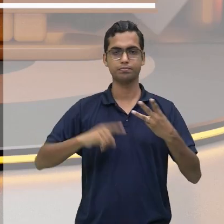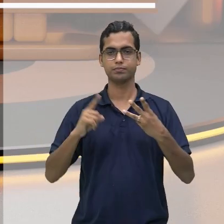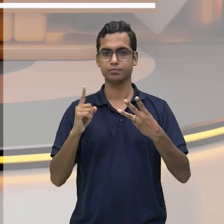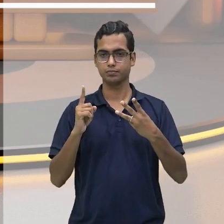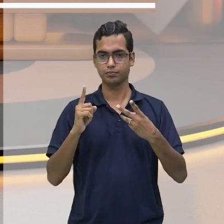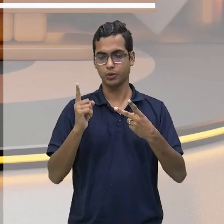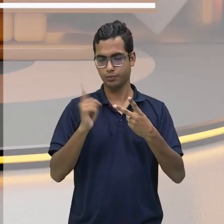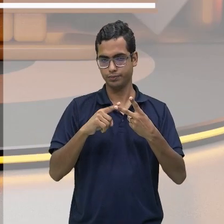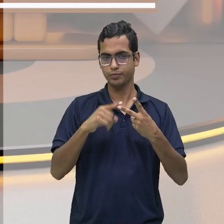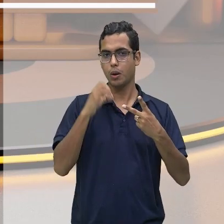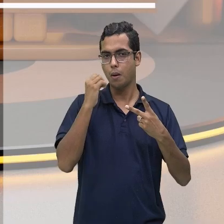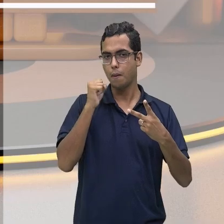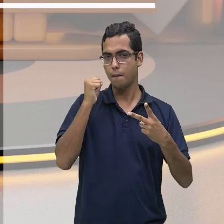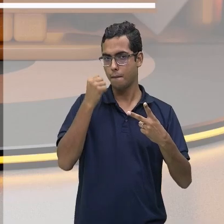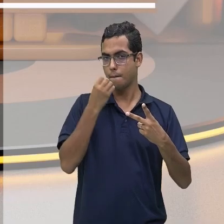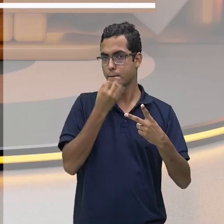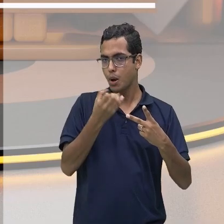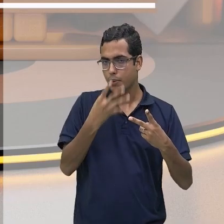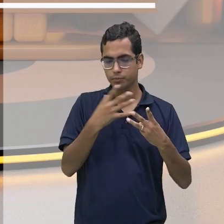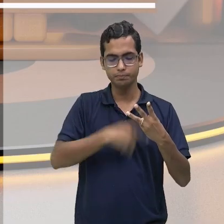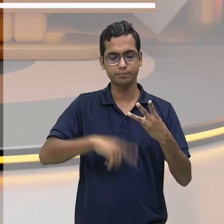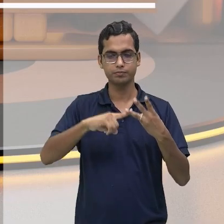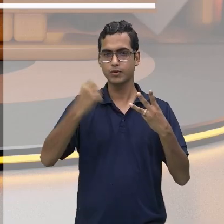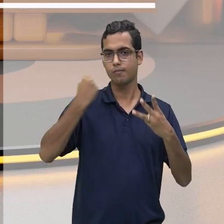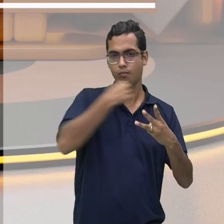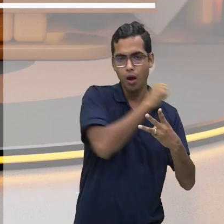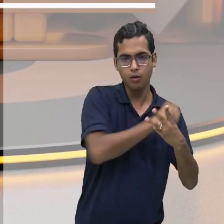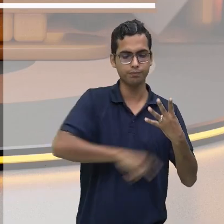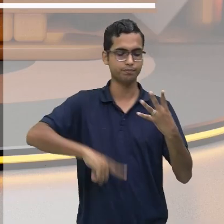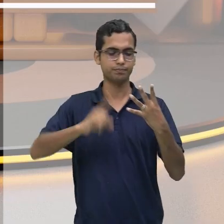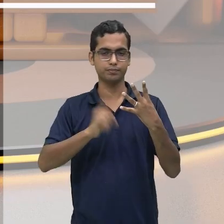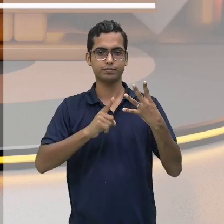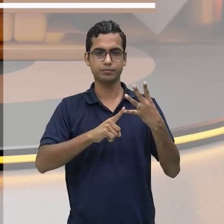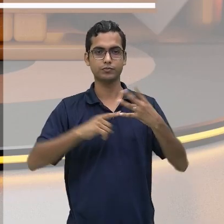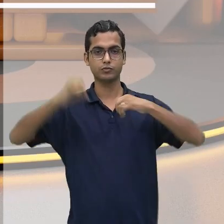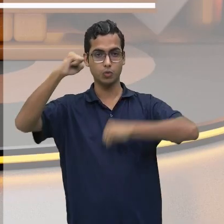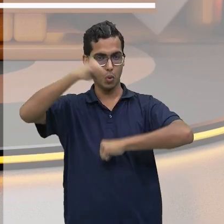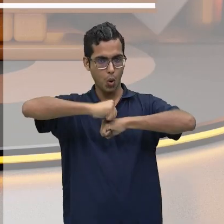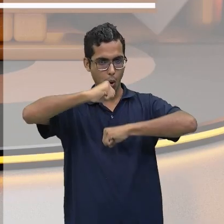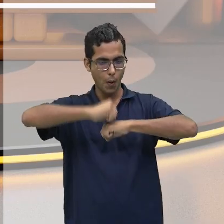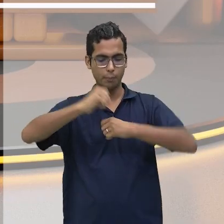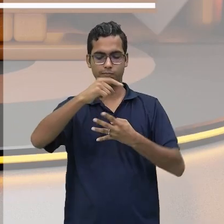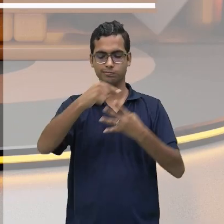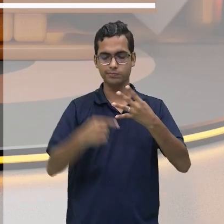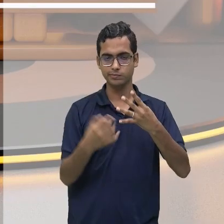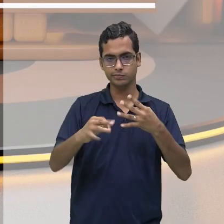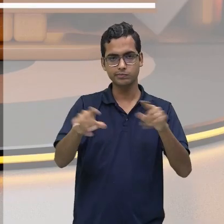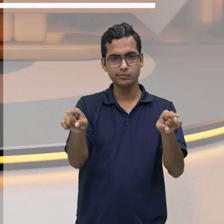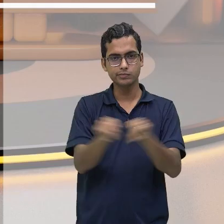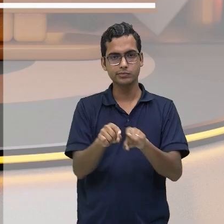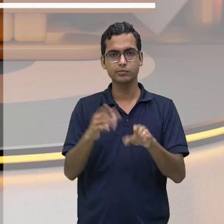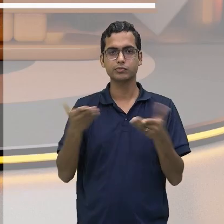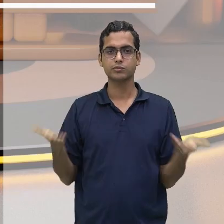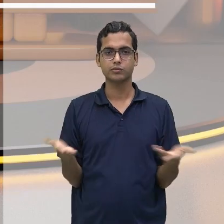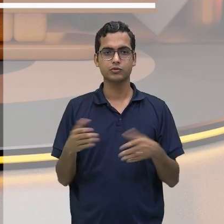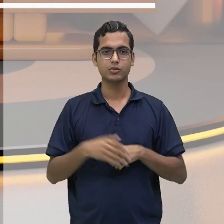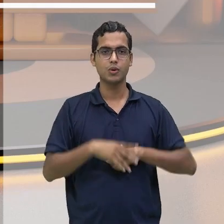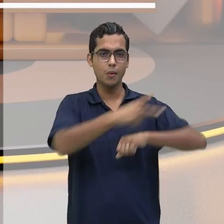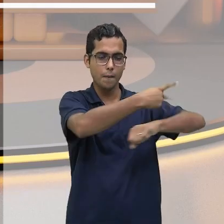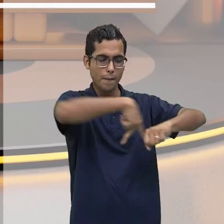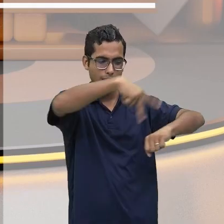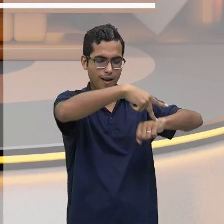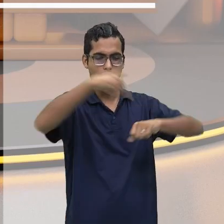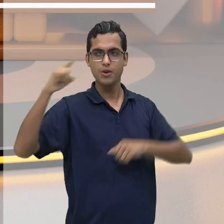Singapura foram alguns deles, né? Agora, quem acabou com o Japão foi o mesmo país